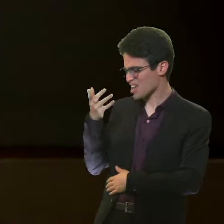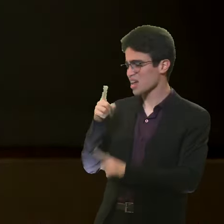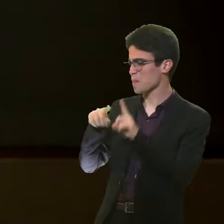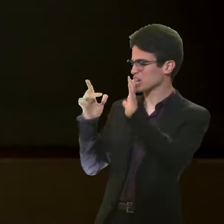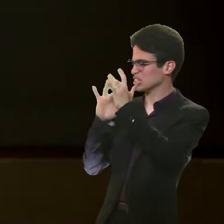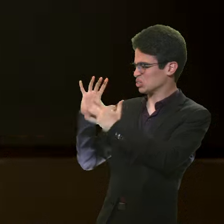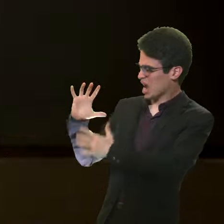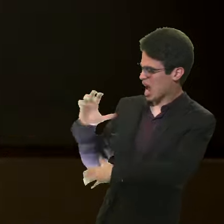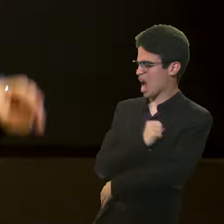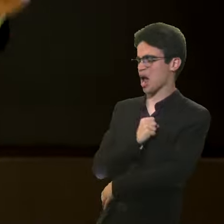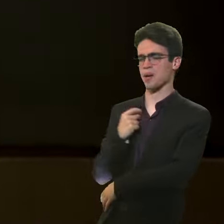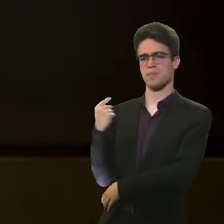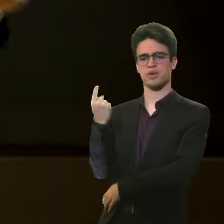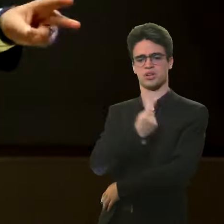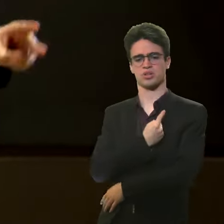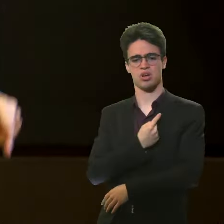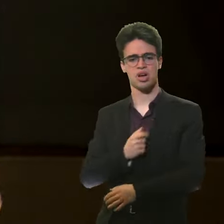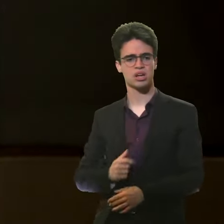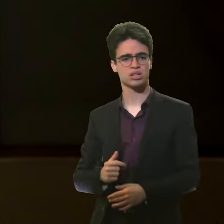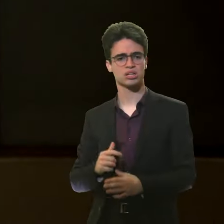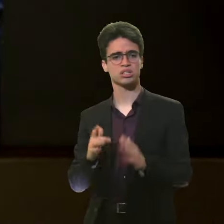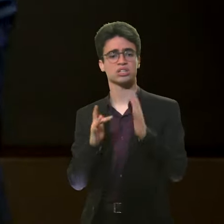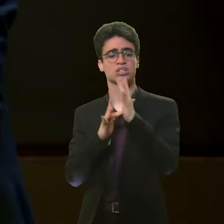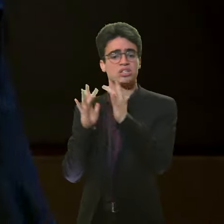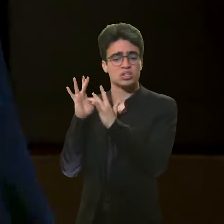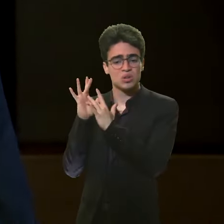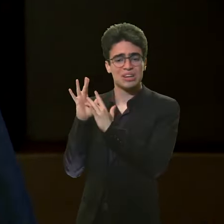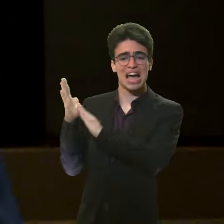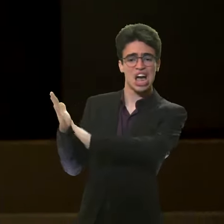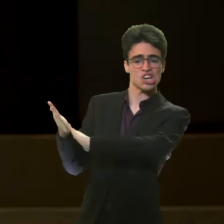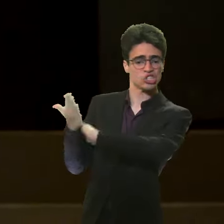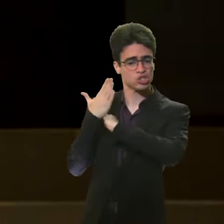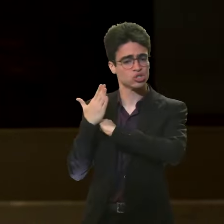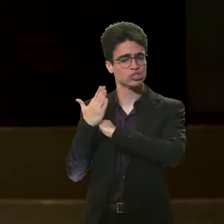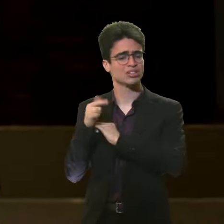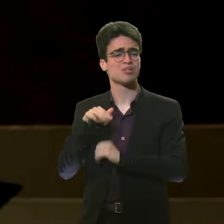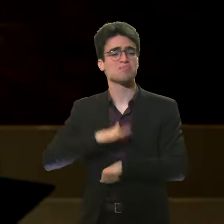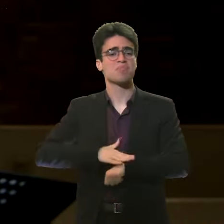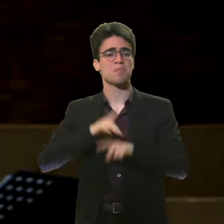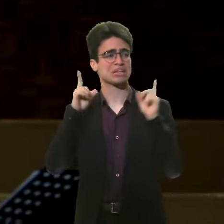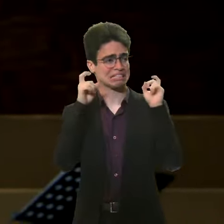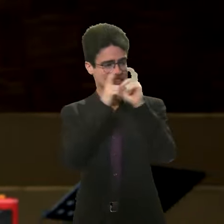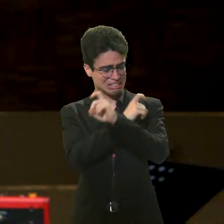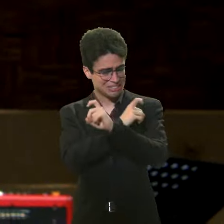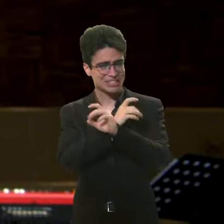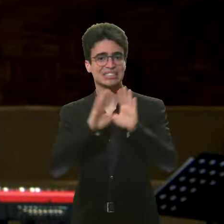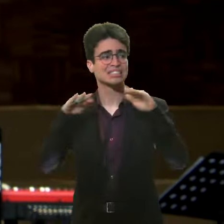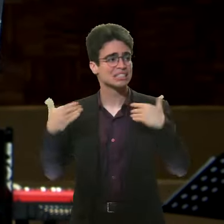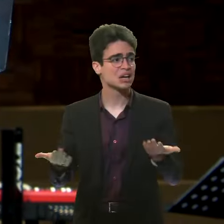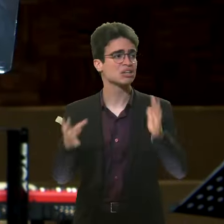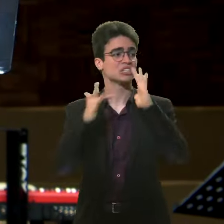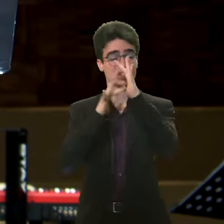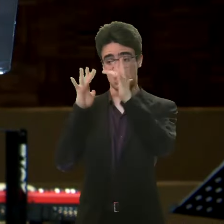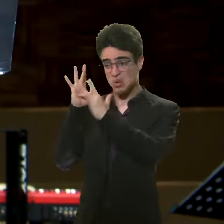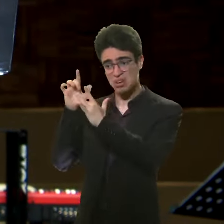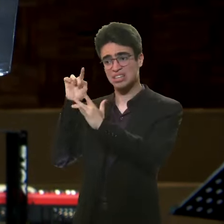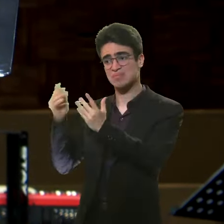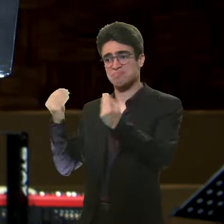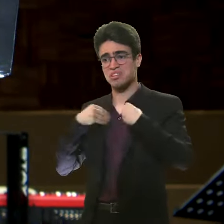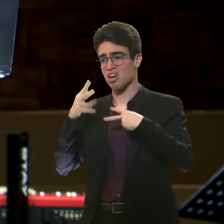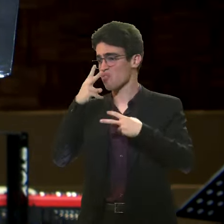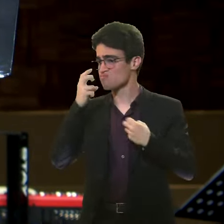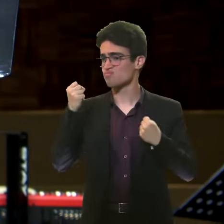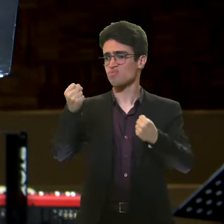nos ama, e nos auxilia em períodos de sofrimento, Ele é a nossa força em períodos de